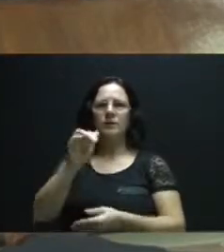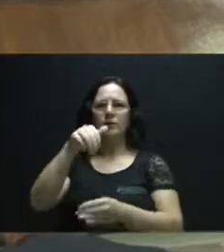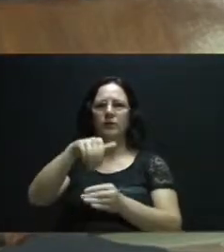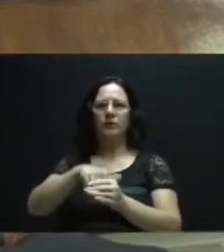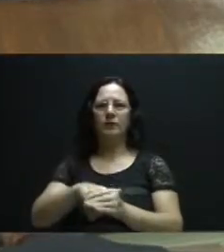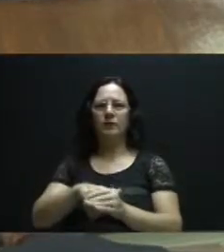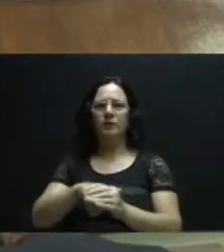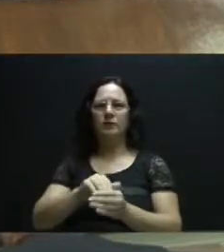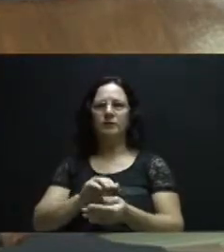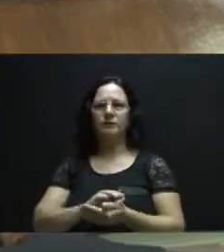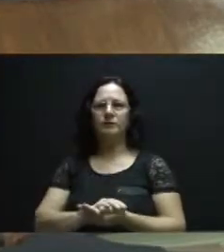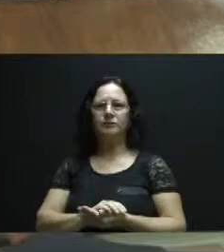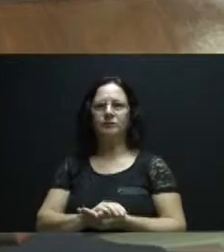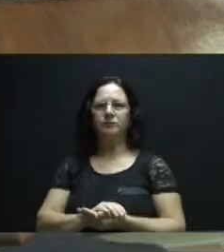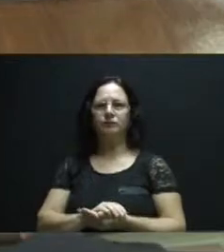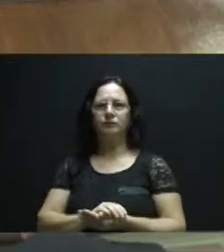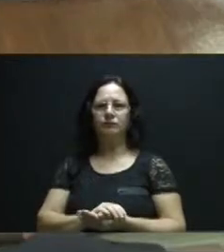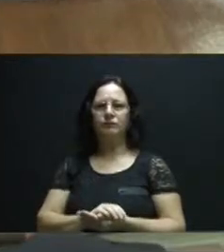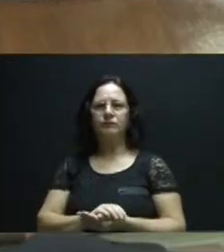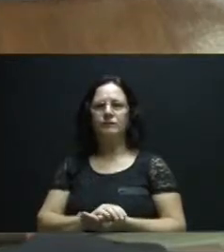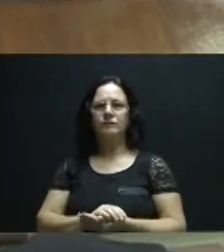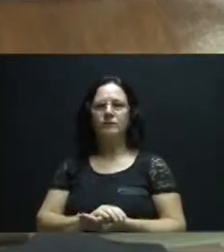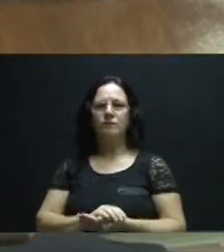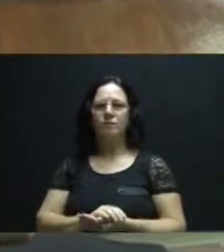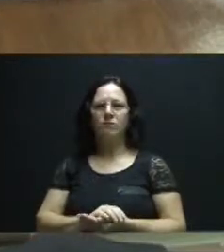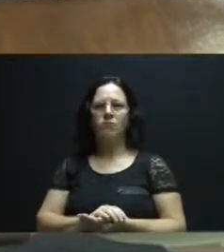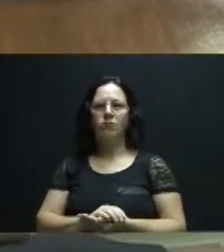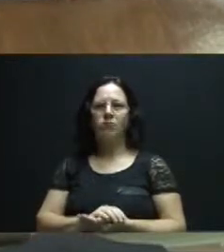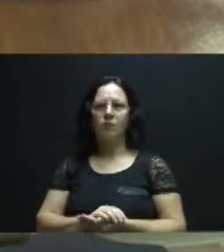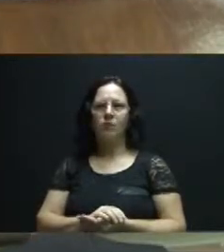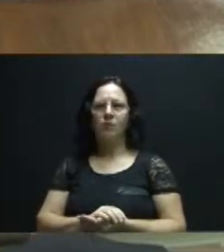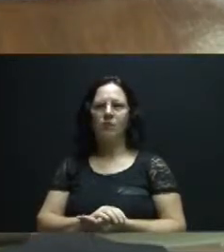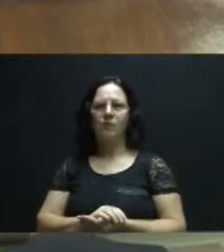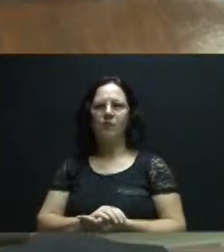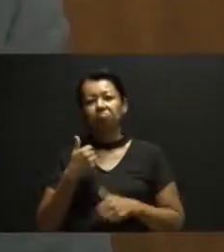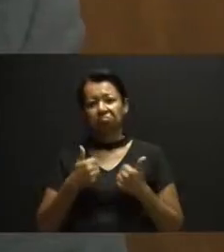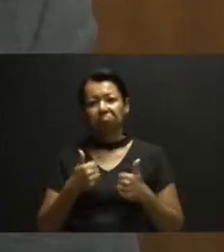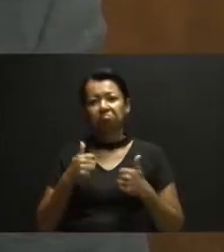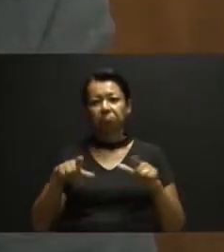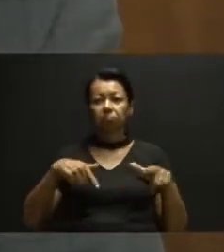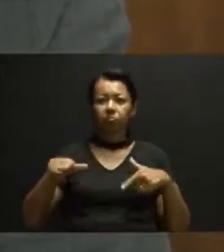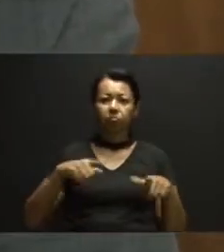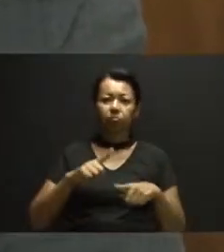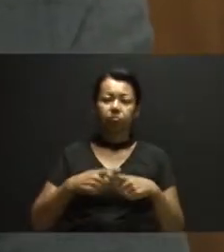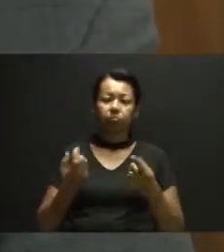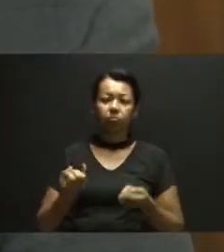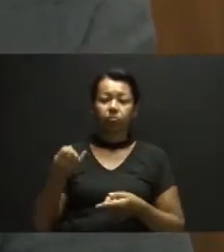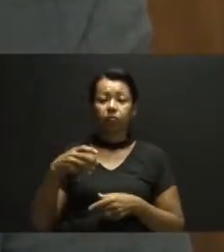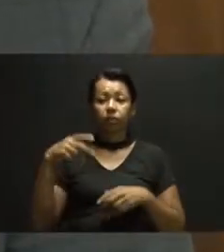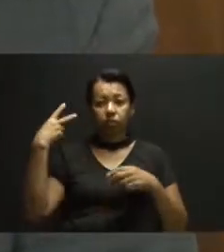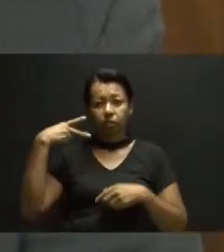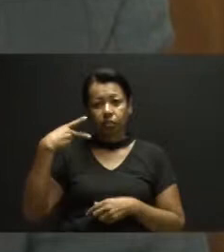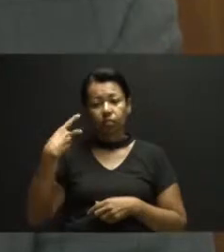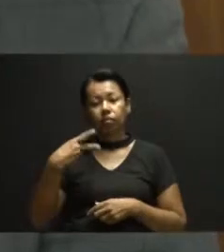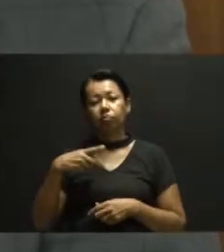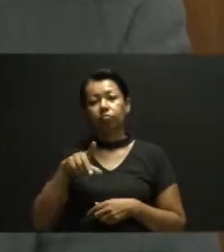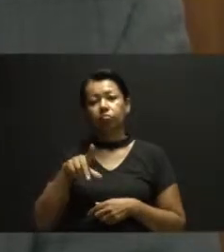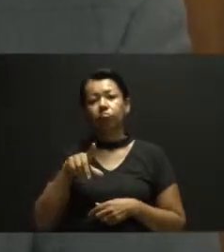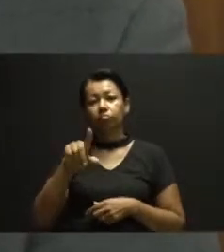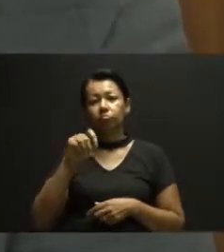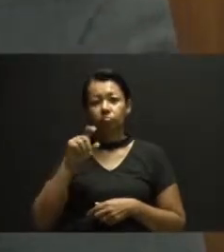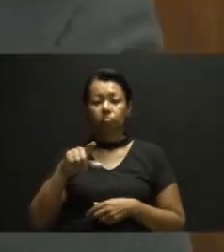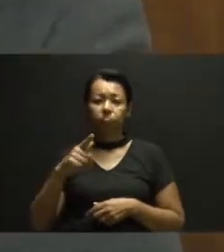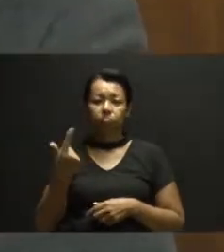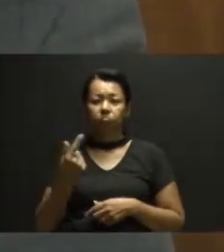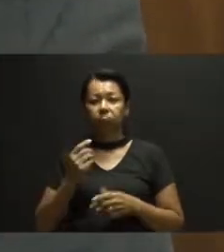independência e dá outras providências em segunda discussão mas sim os vereadores tomaram decisão a de não ter